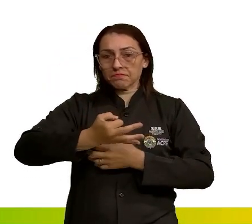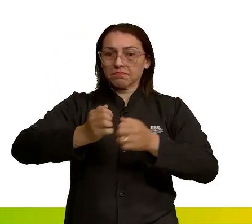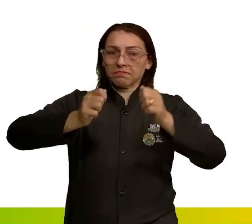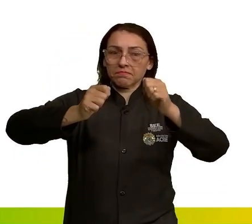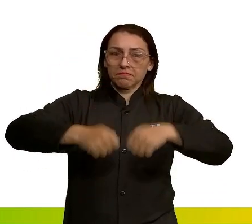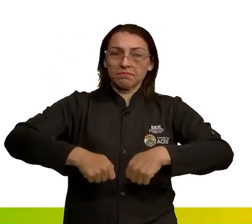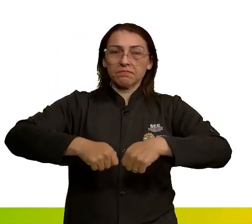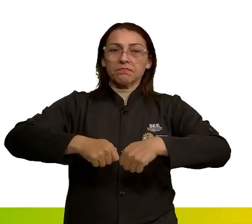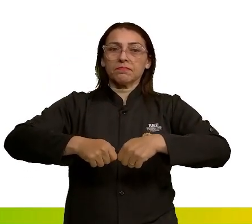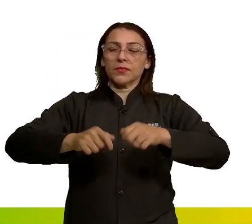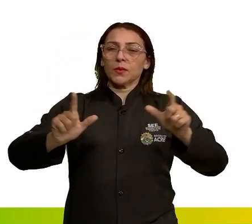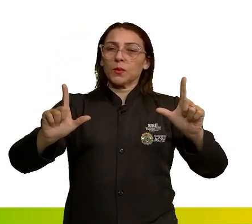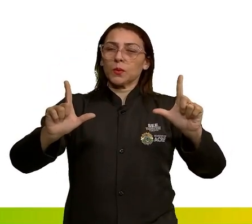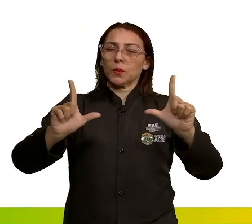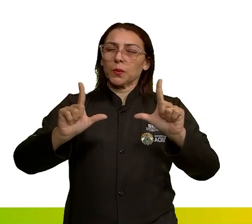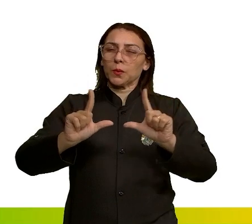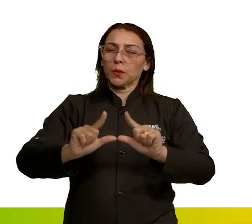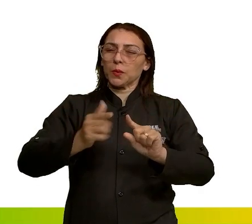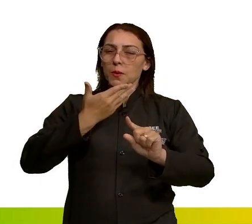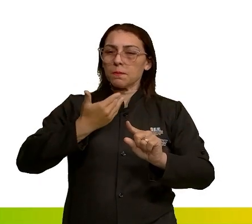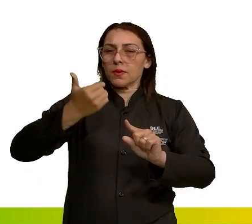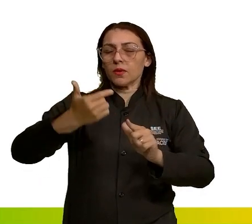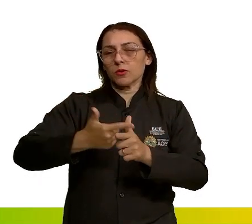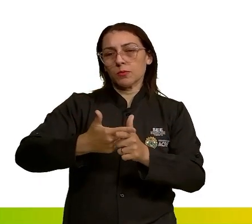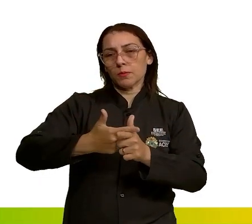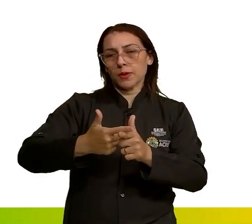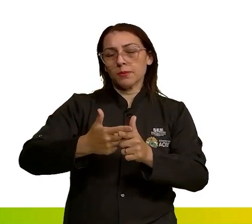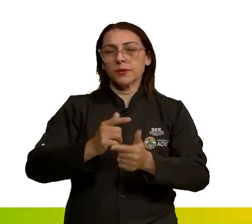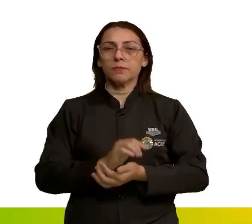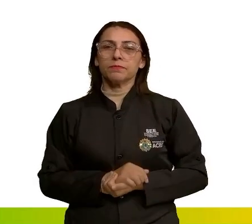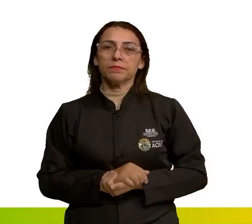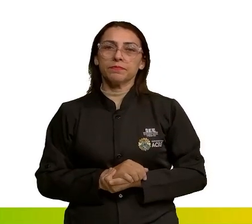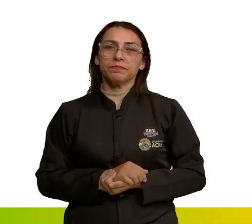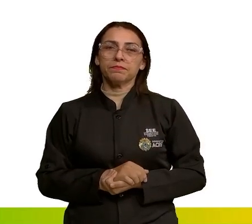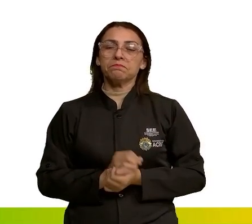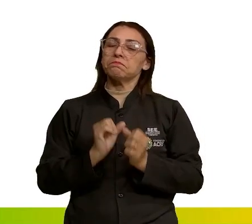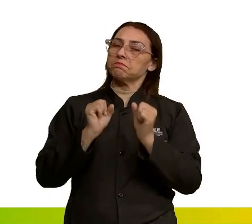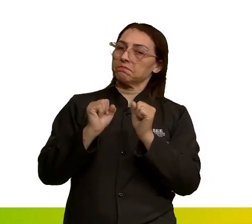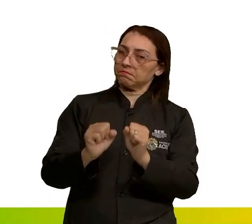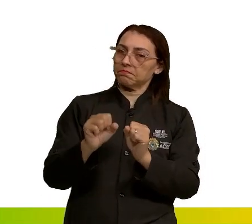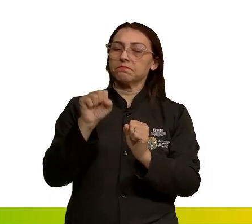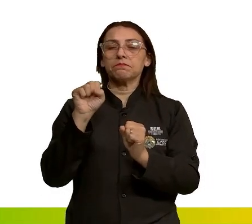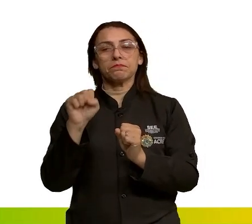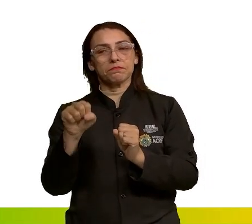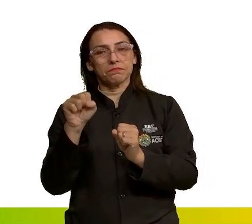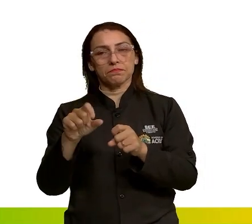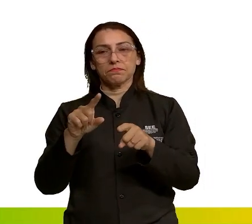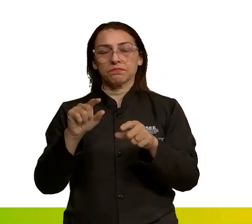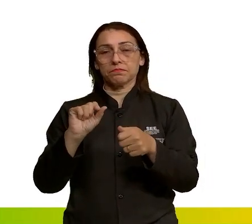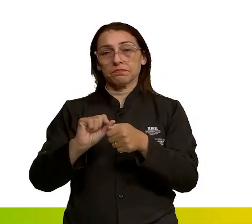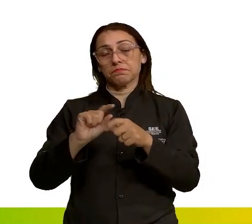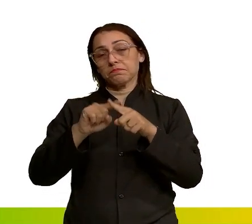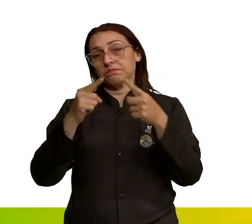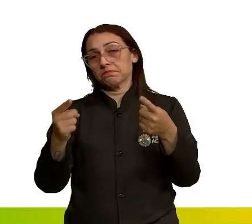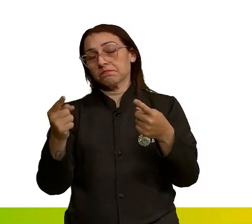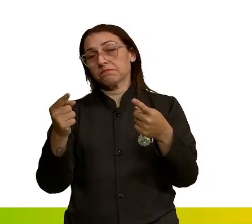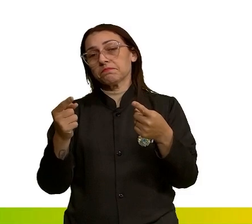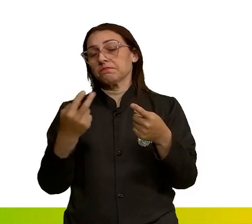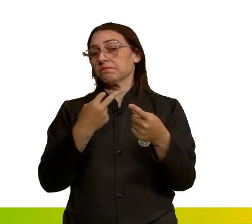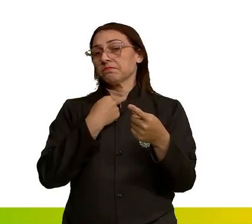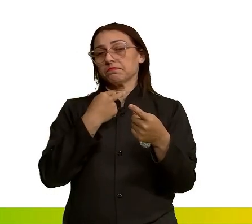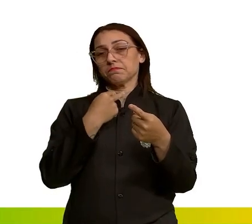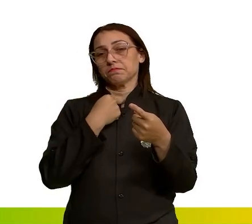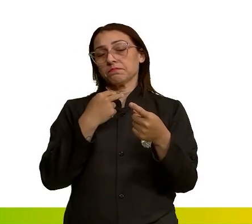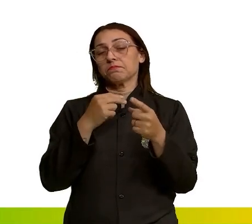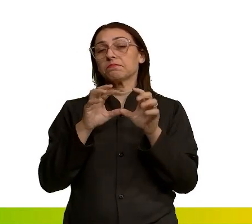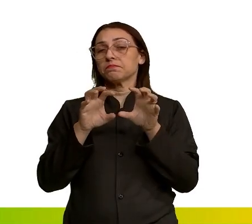e da capacidade de resolução de problemas. Ela pode sim fazer isso, mas não deve. Então,